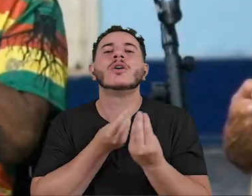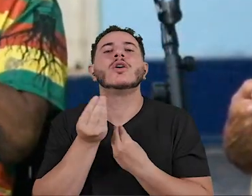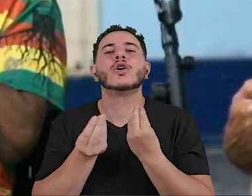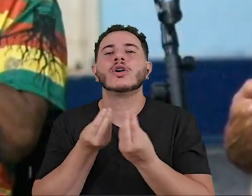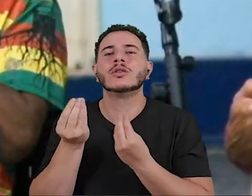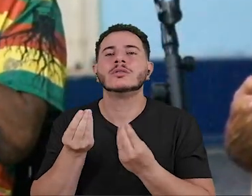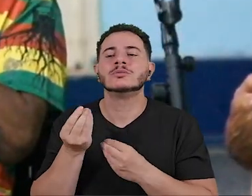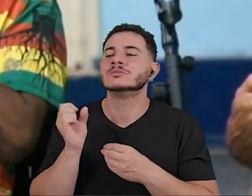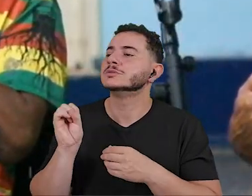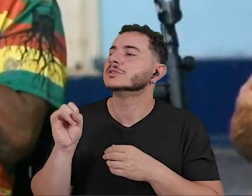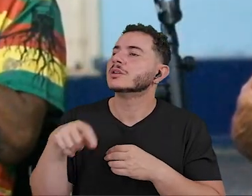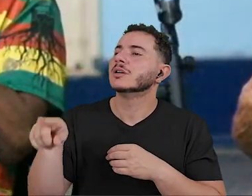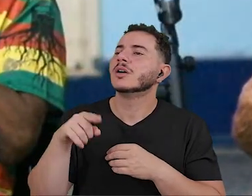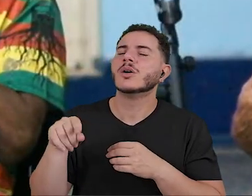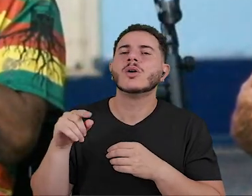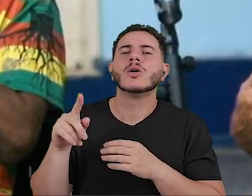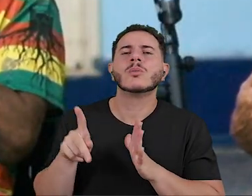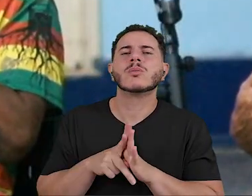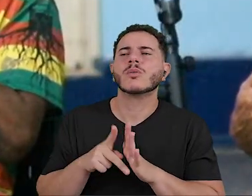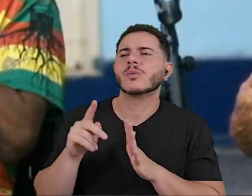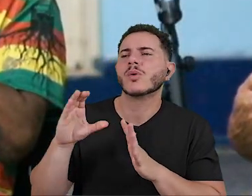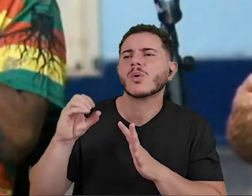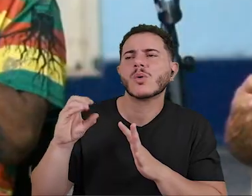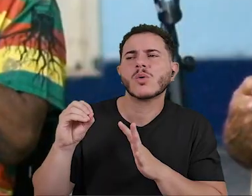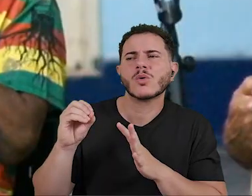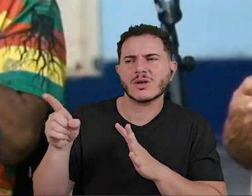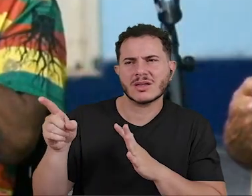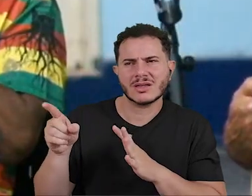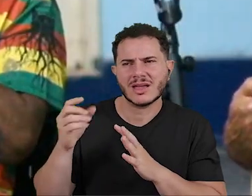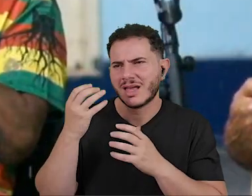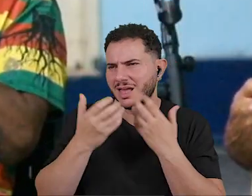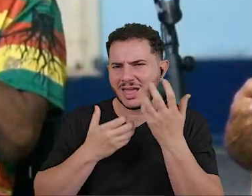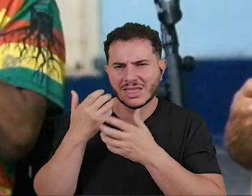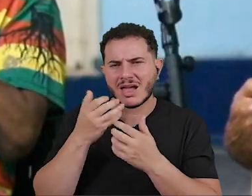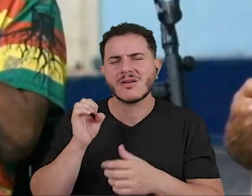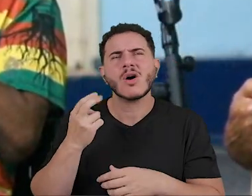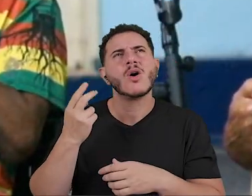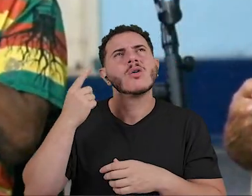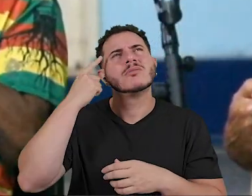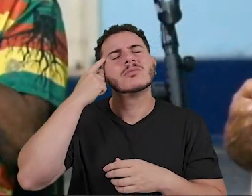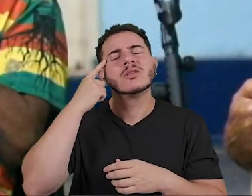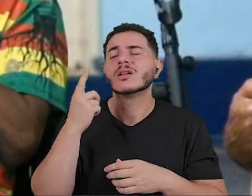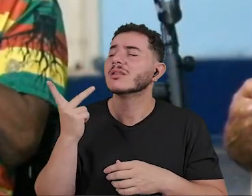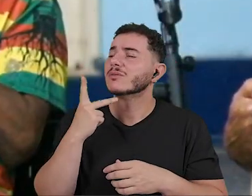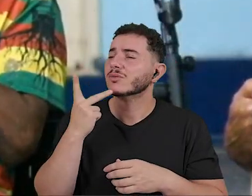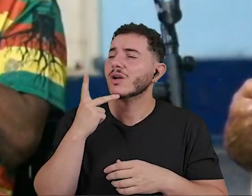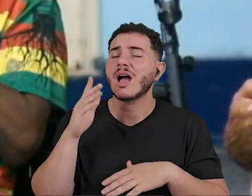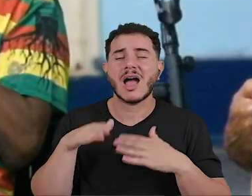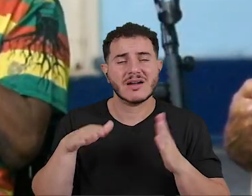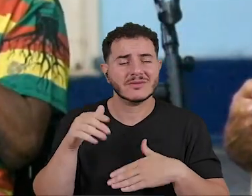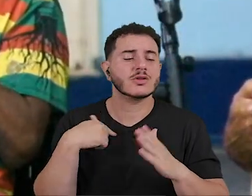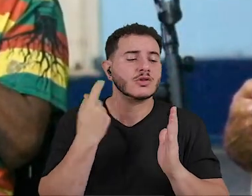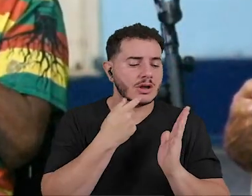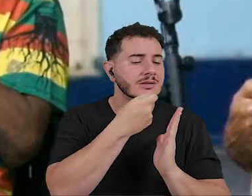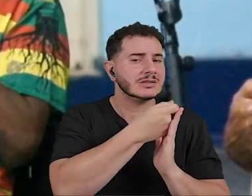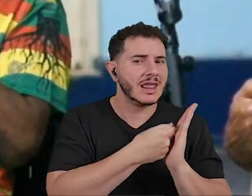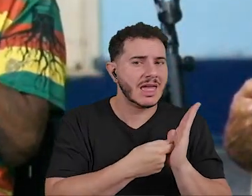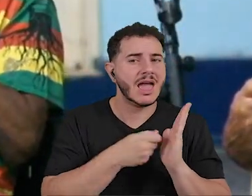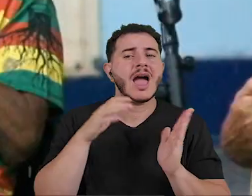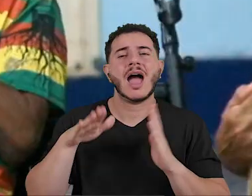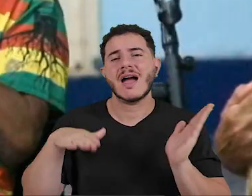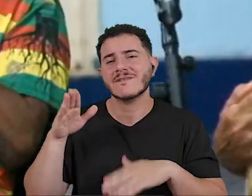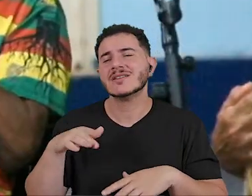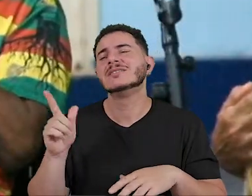mente. Ele dizia, uns a gente escreve, outros vêm da mente. Aí eu juntei isso, o que vem da mente com o que já